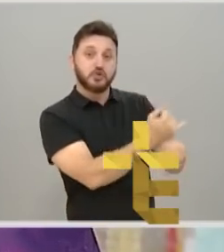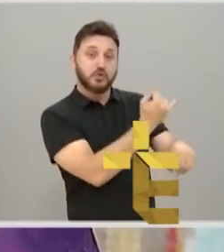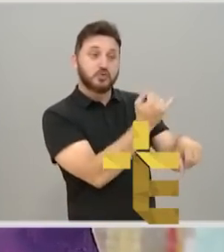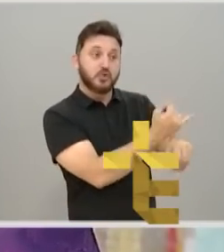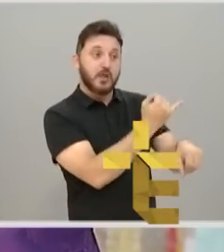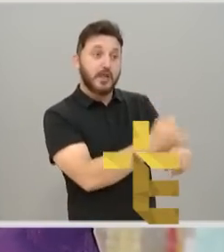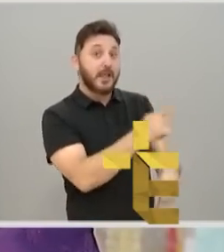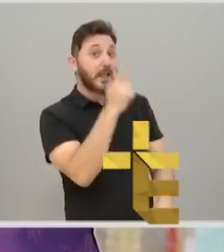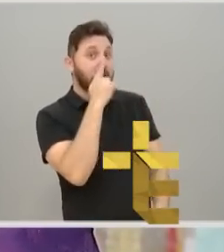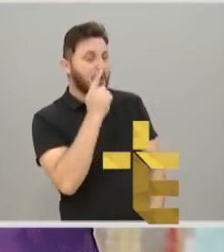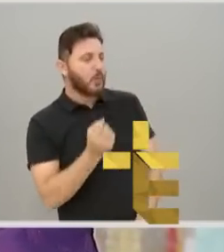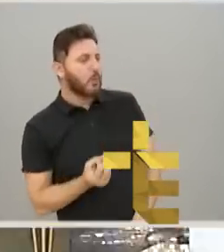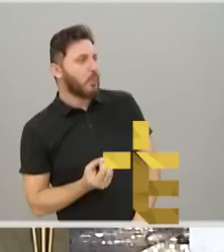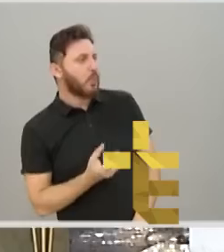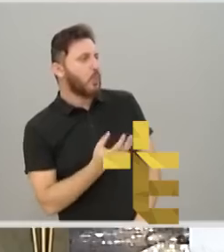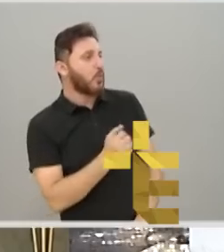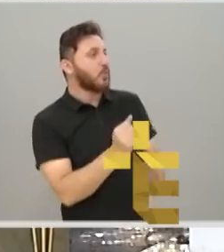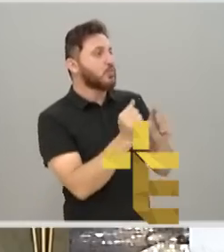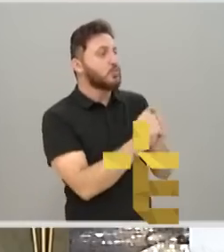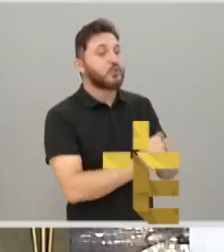adorar durante a festa.